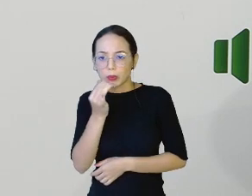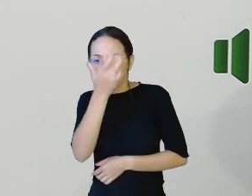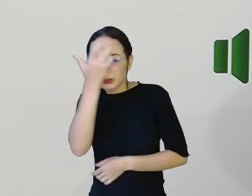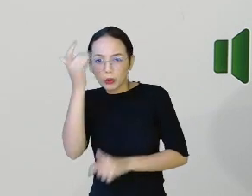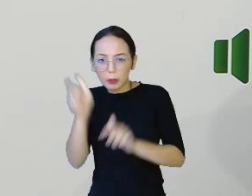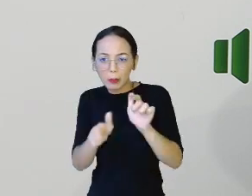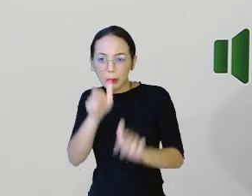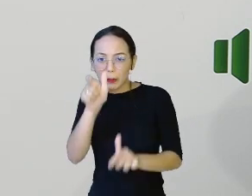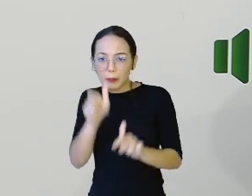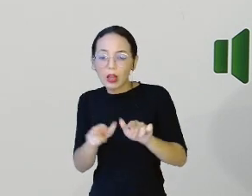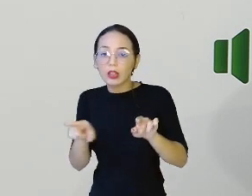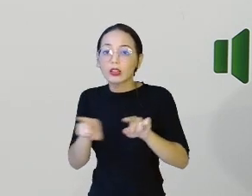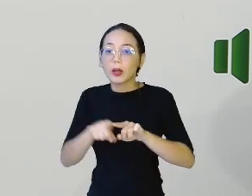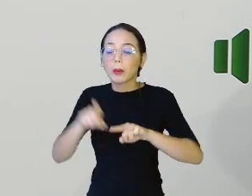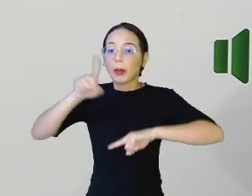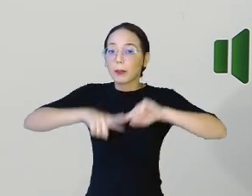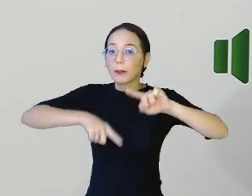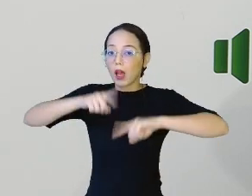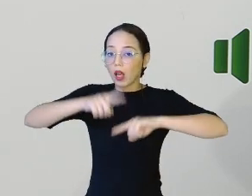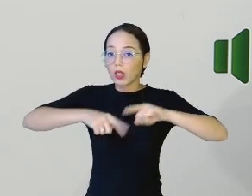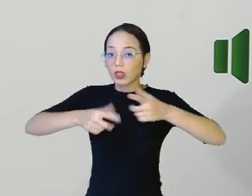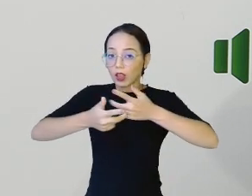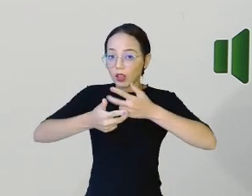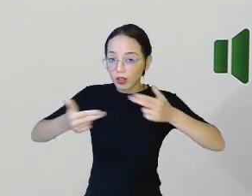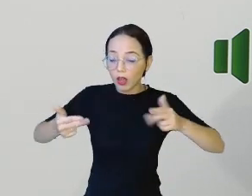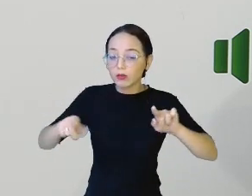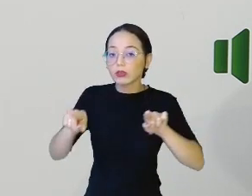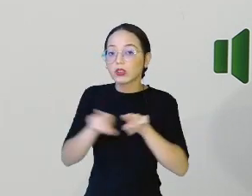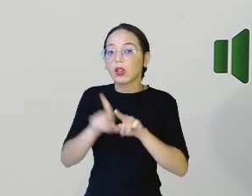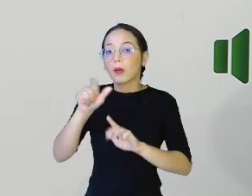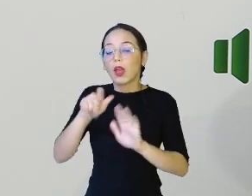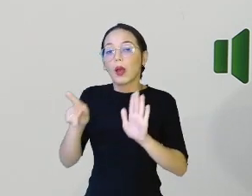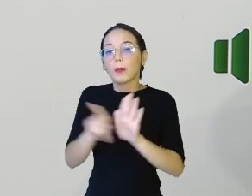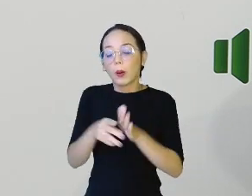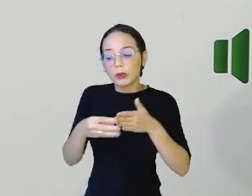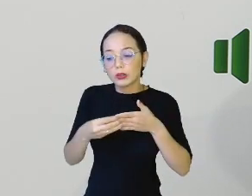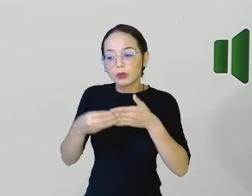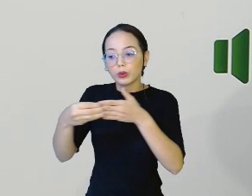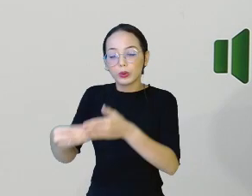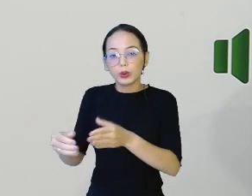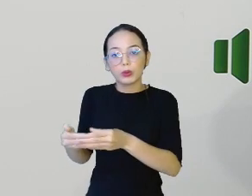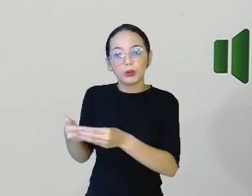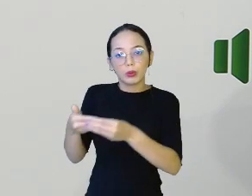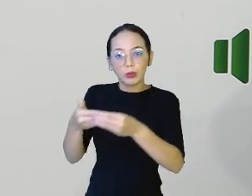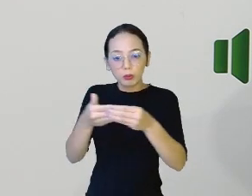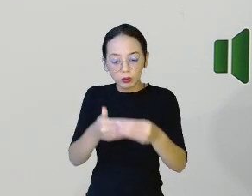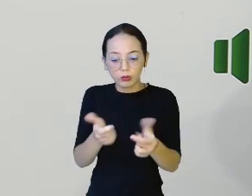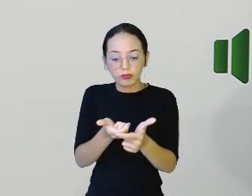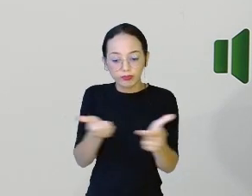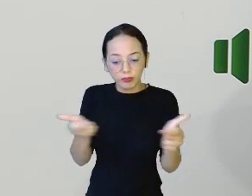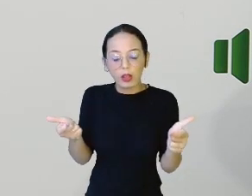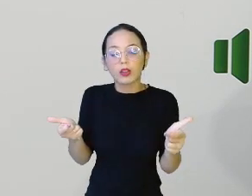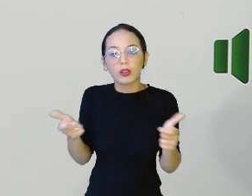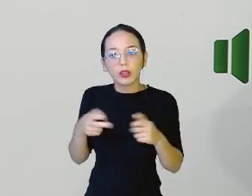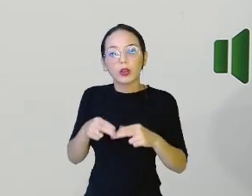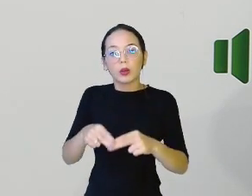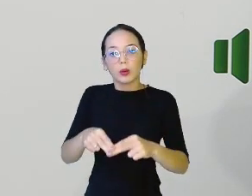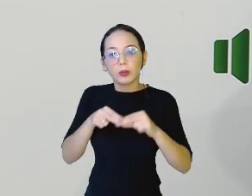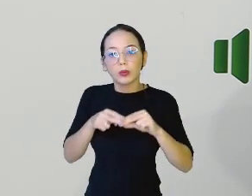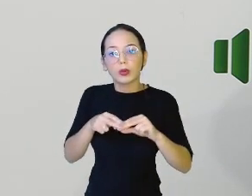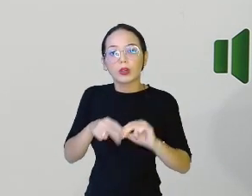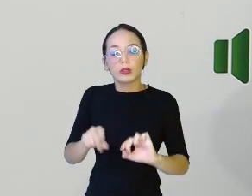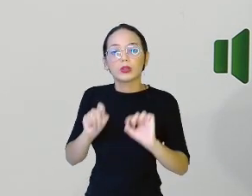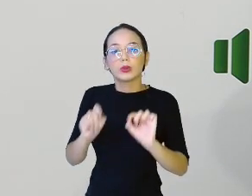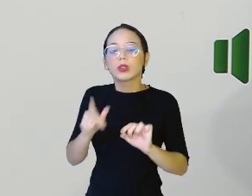pessoas, as mercadorias também são transportadas, numa grande maioria, através